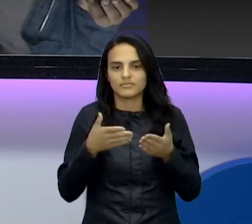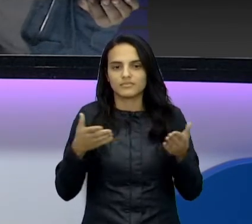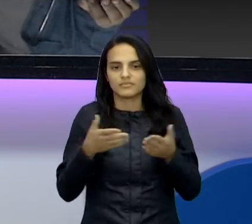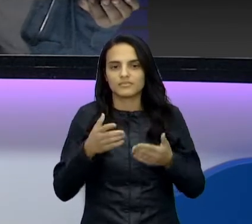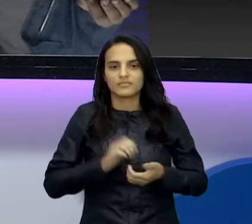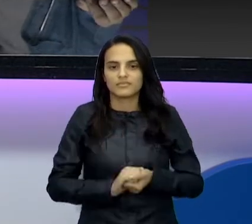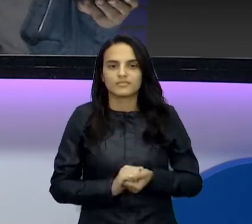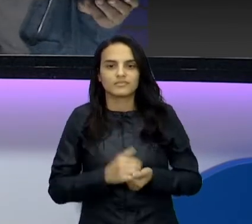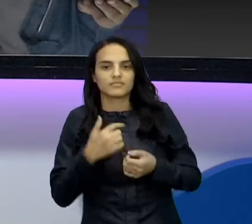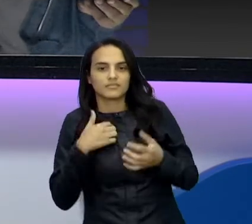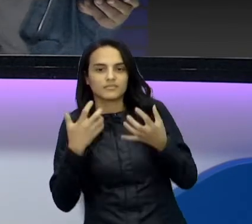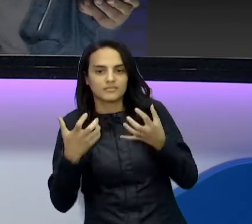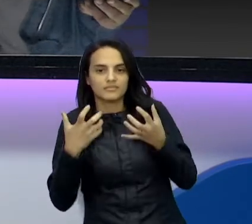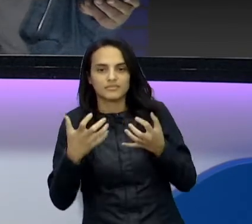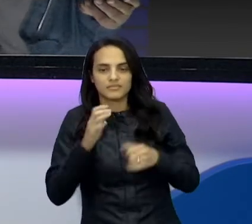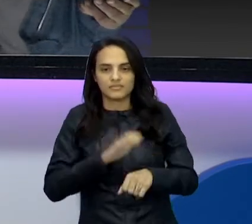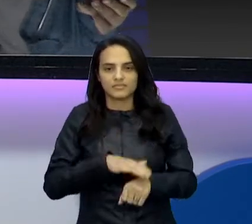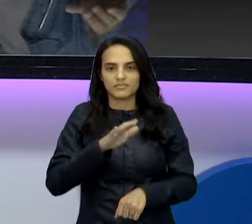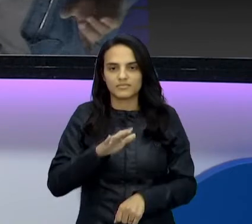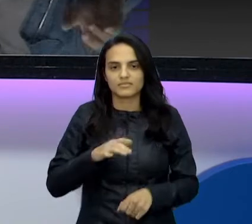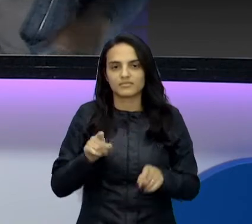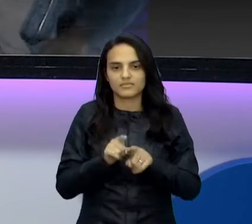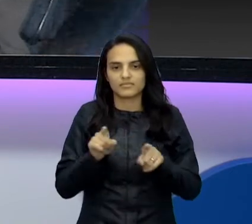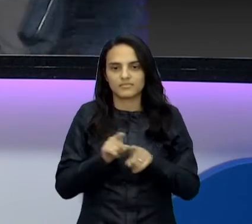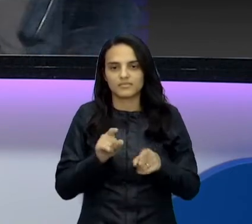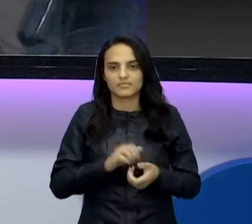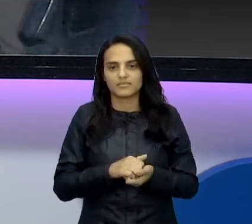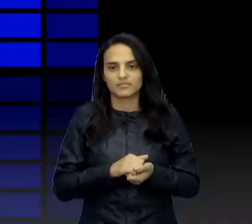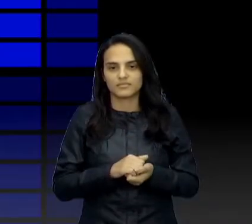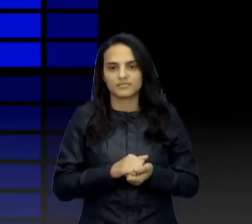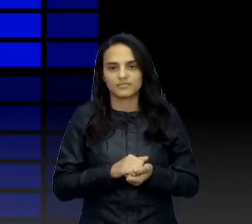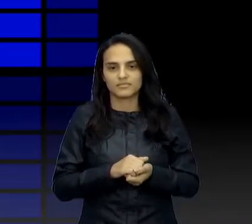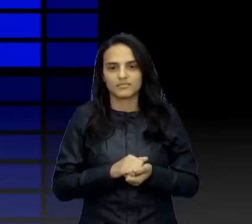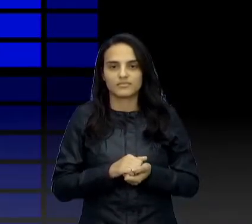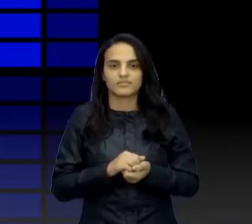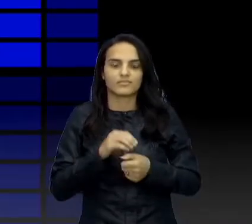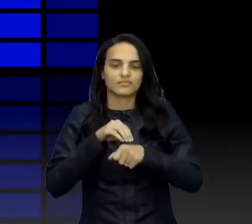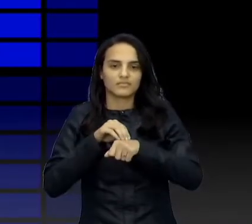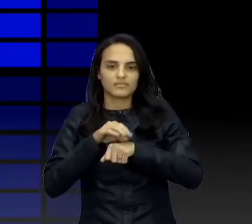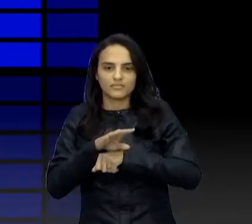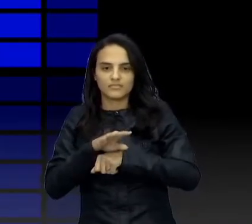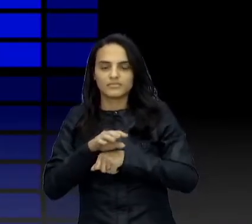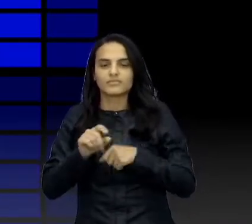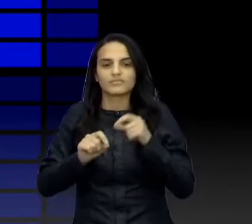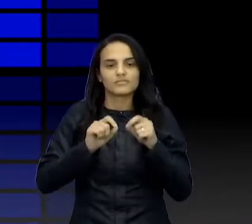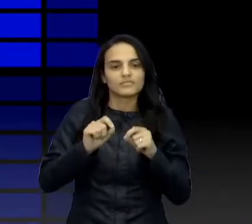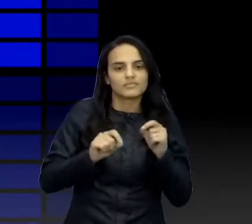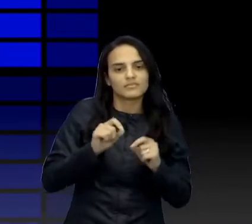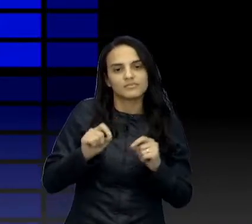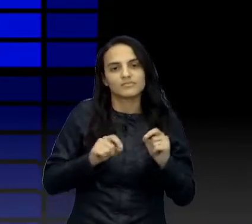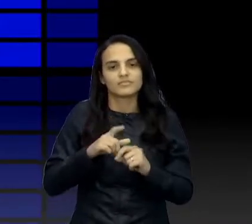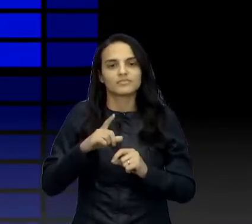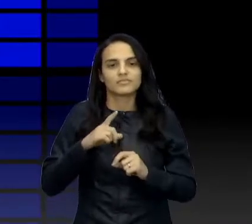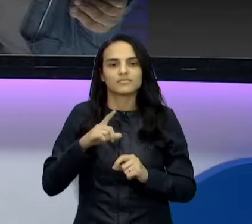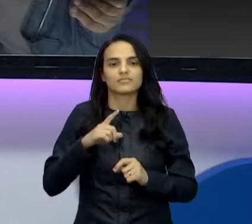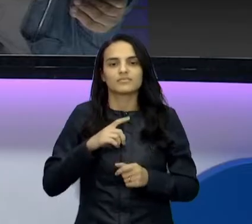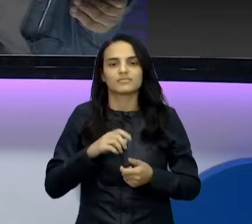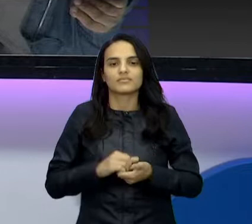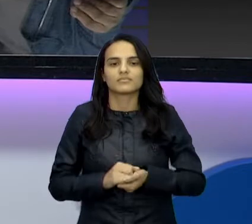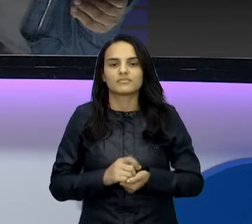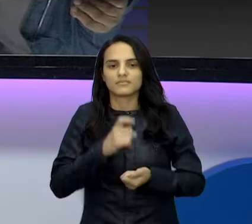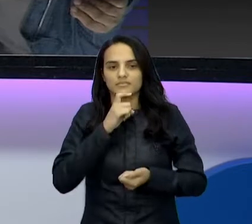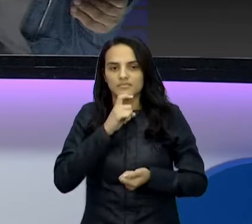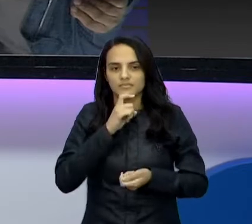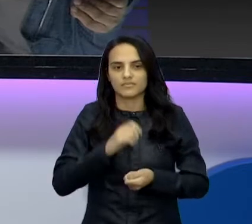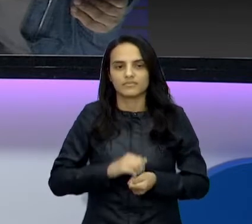né? Quero mais também. Deixa para uma próxima. Inclusive fica a interrogação que terá nessa minha camiseta verde.